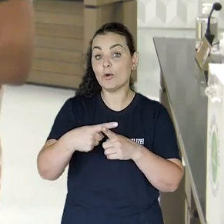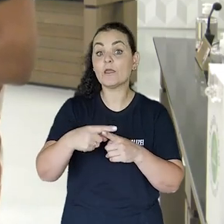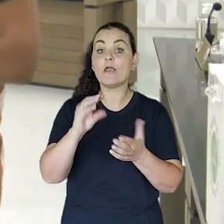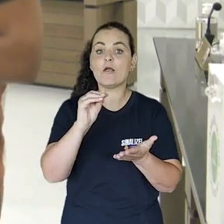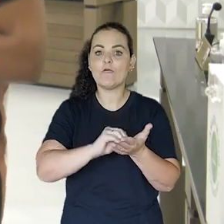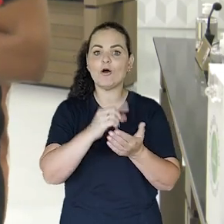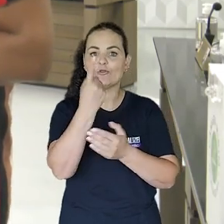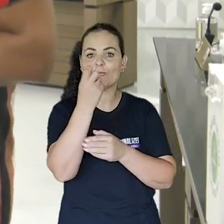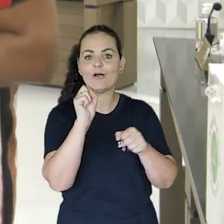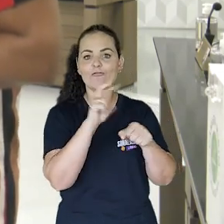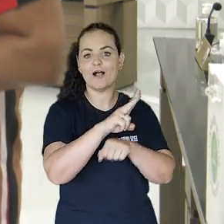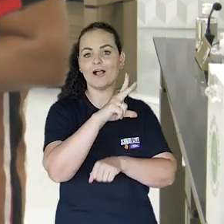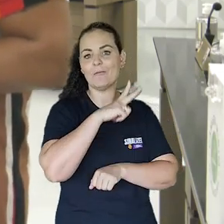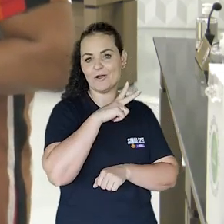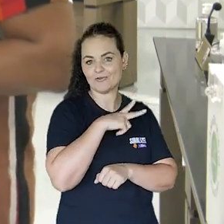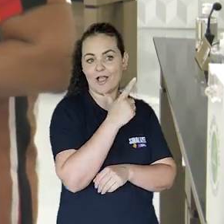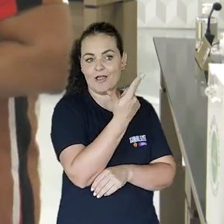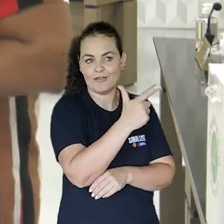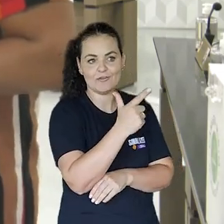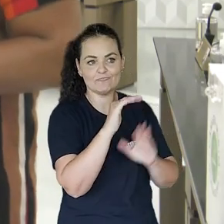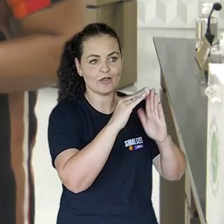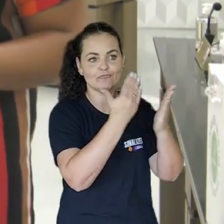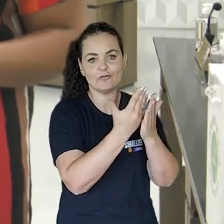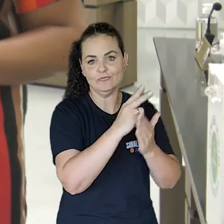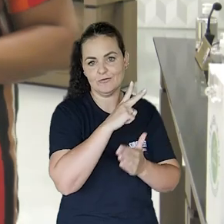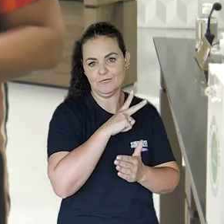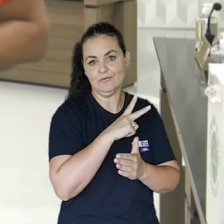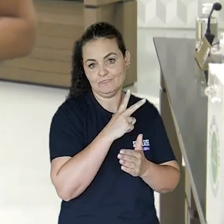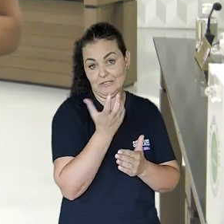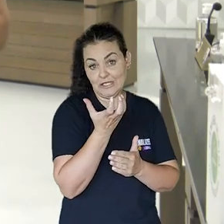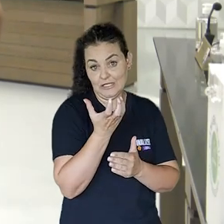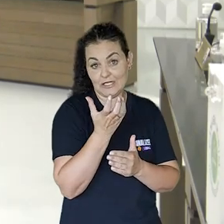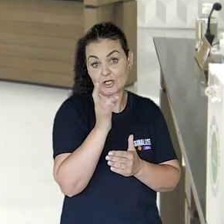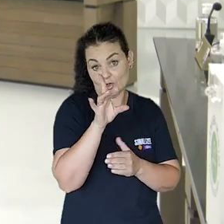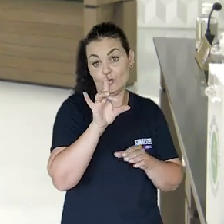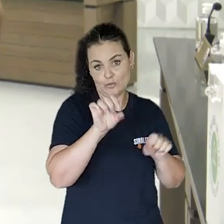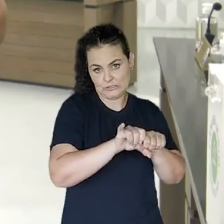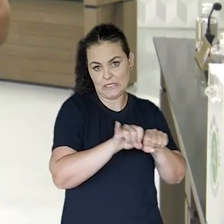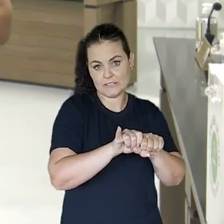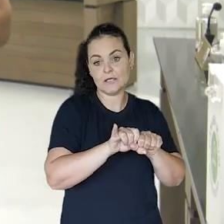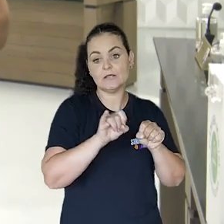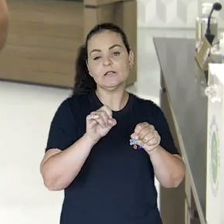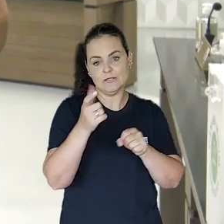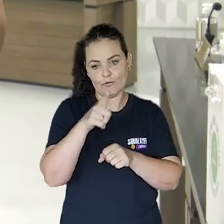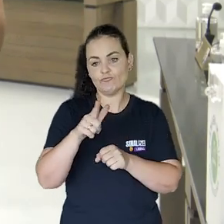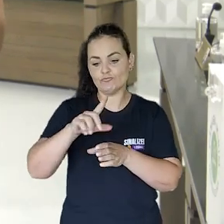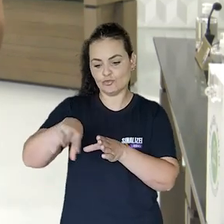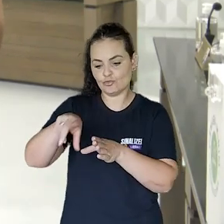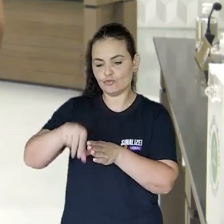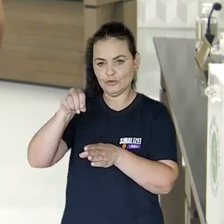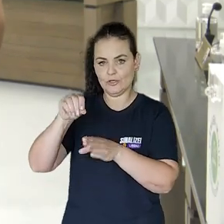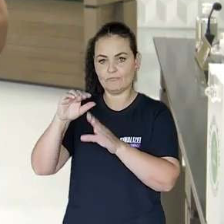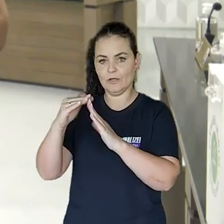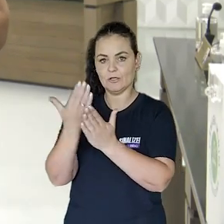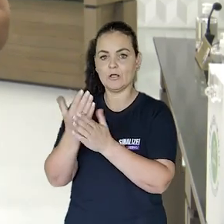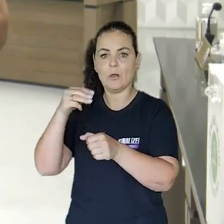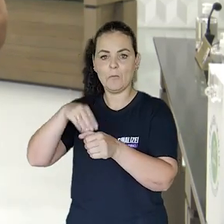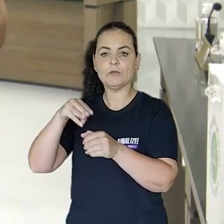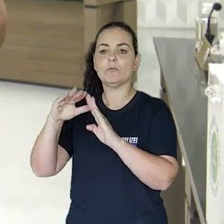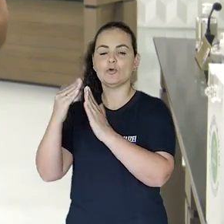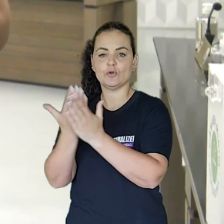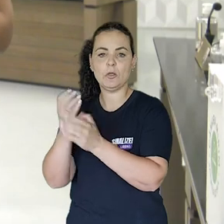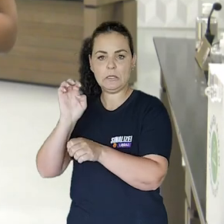remanescente que não foi preenchida pela escola particular. Certo? Perfeito! Então, de acordo com a proporcionalidade,